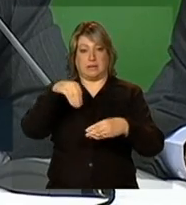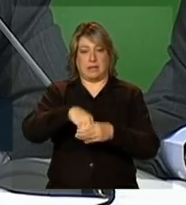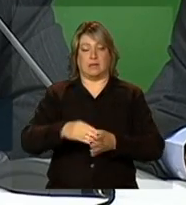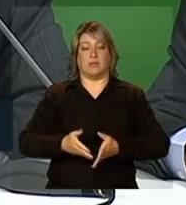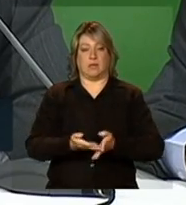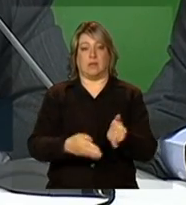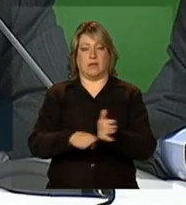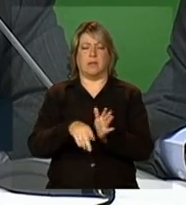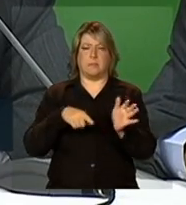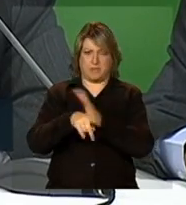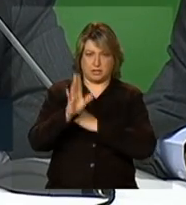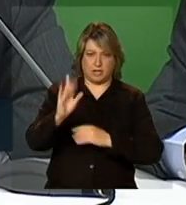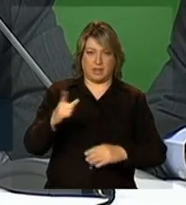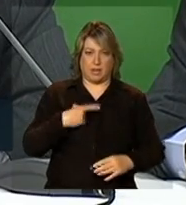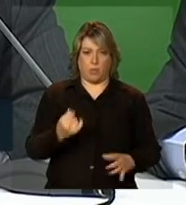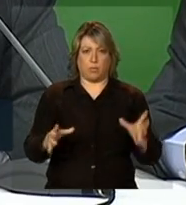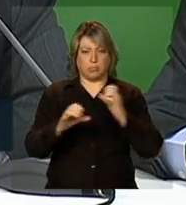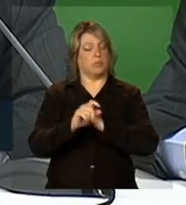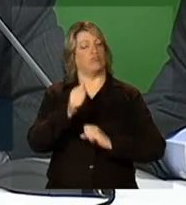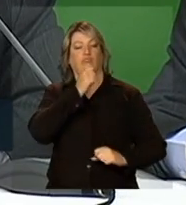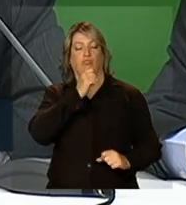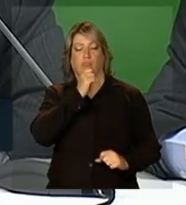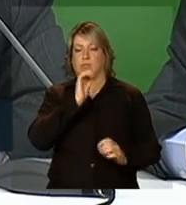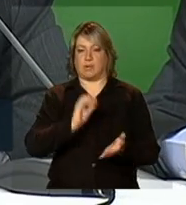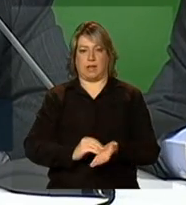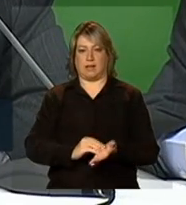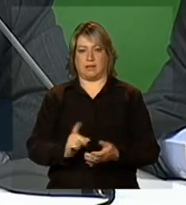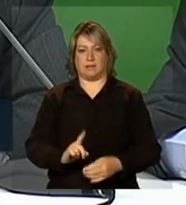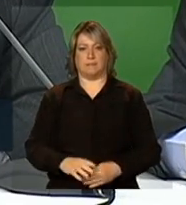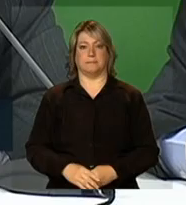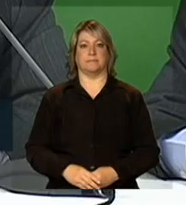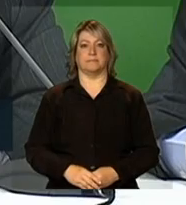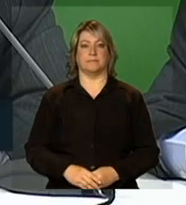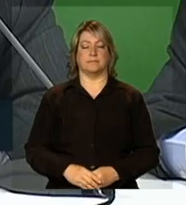esse montante? Não, ainda não.